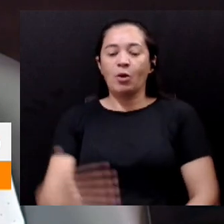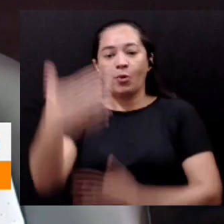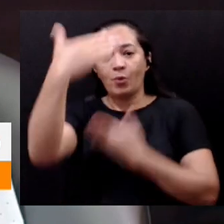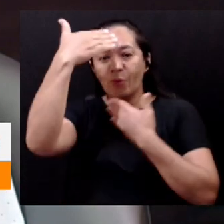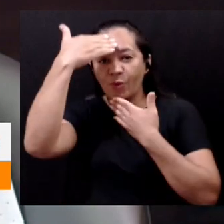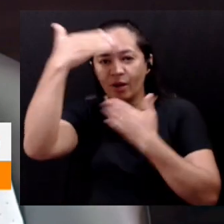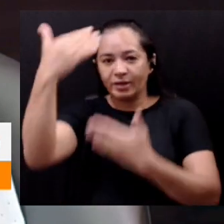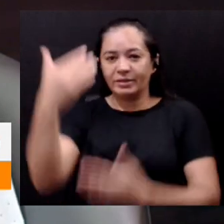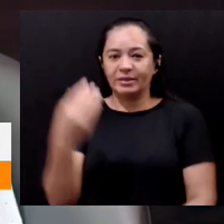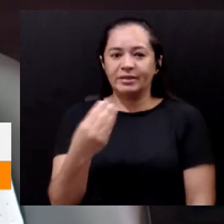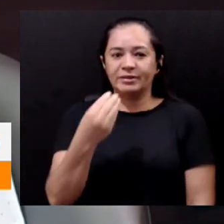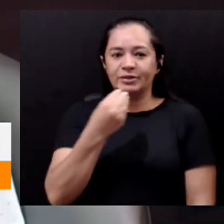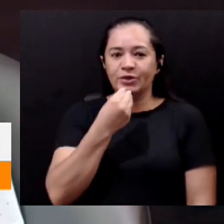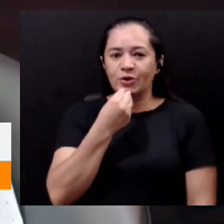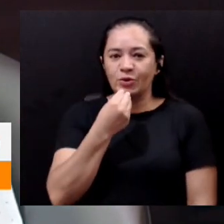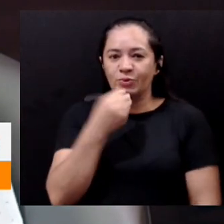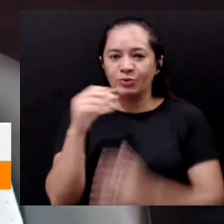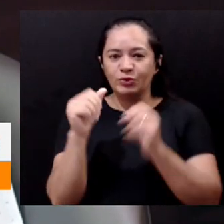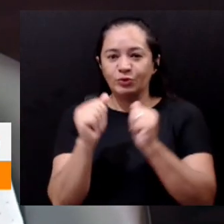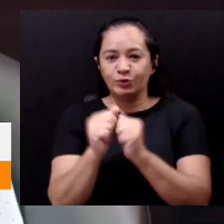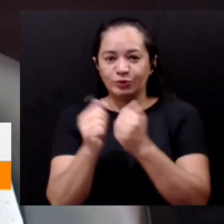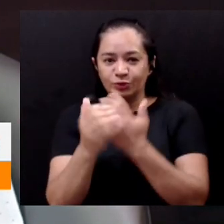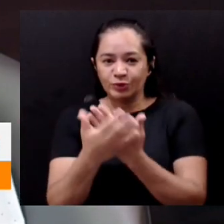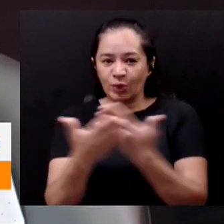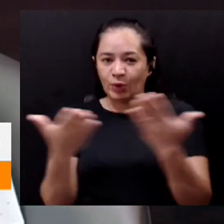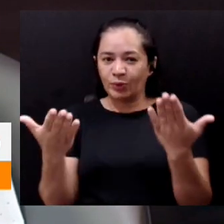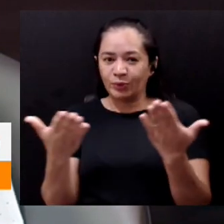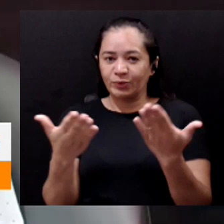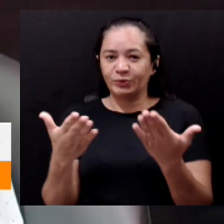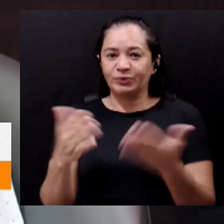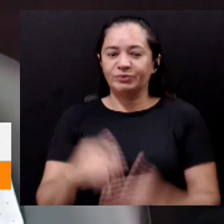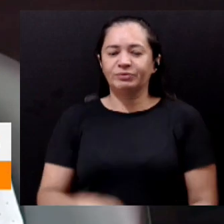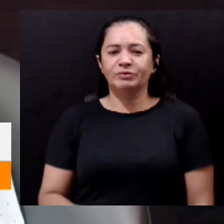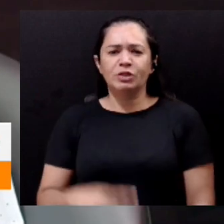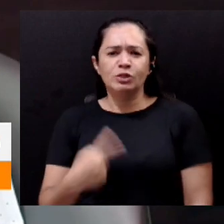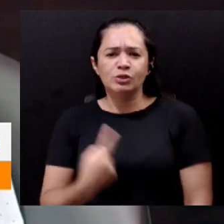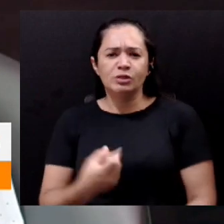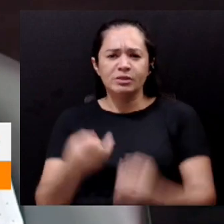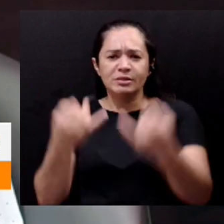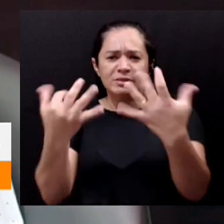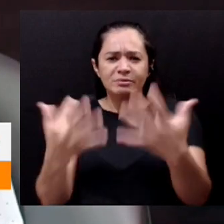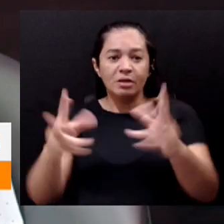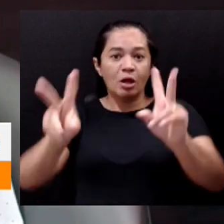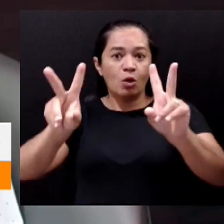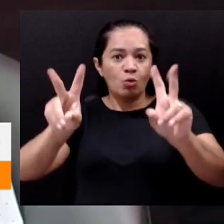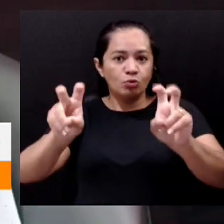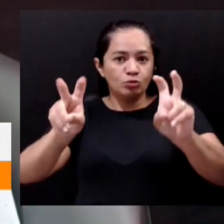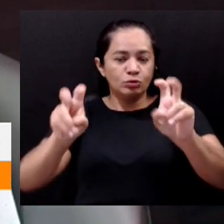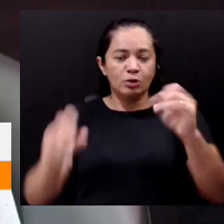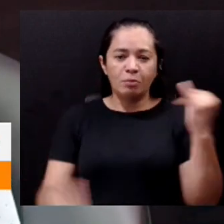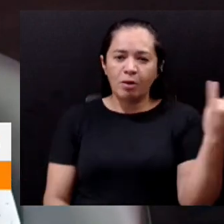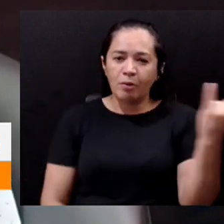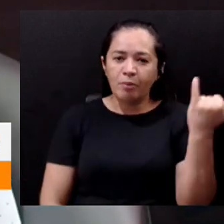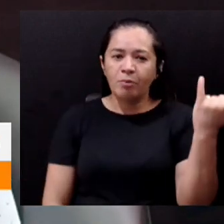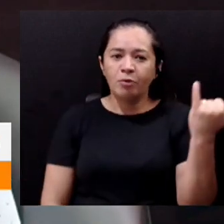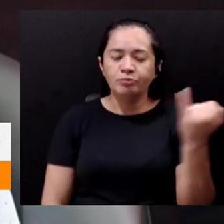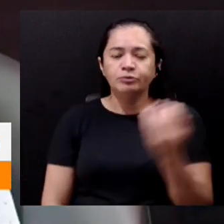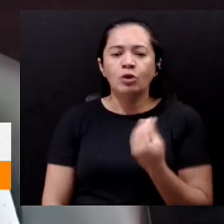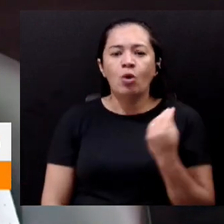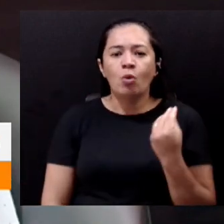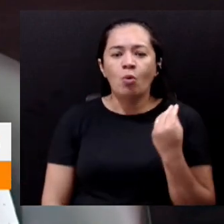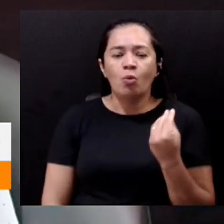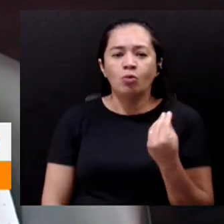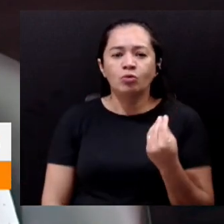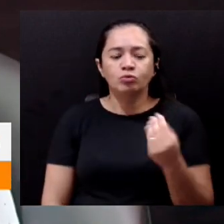estar aqui com você, com a Juliana, né, para poder falar sobre esse assunto que é tão importante, né, como o sujeito lida com